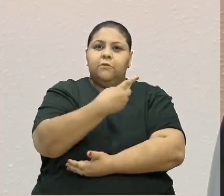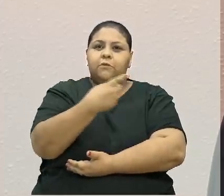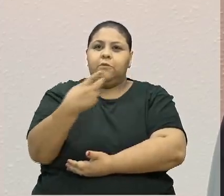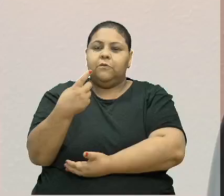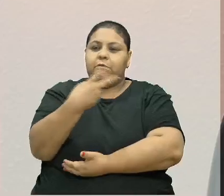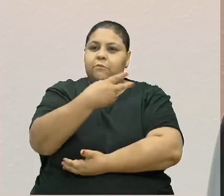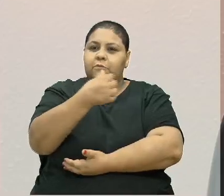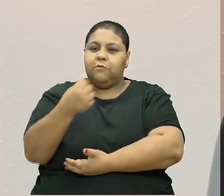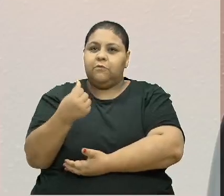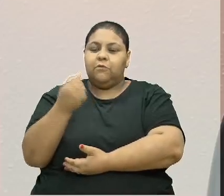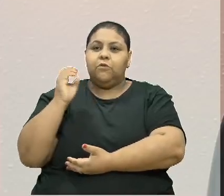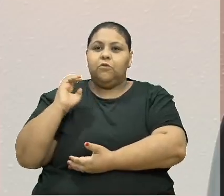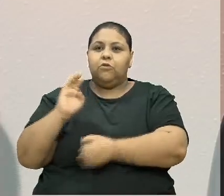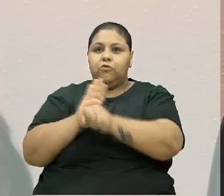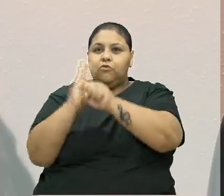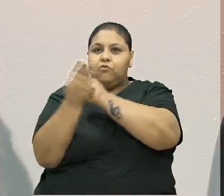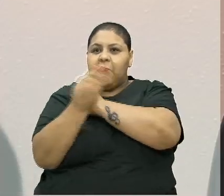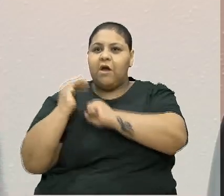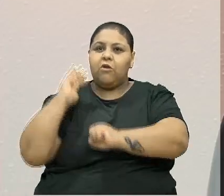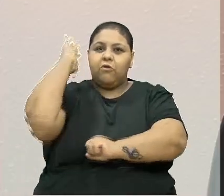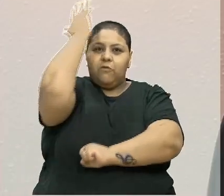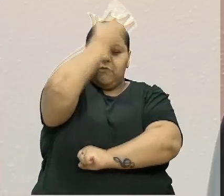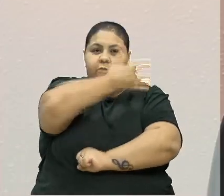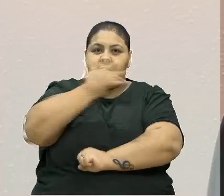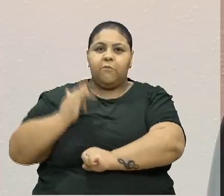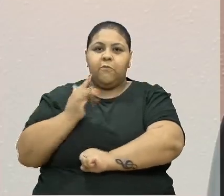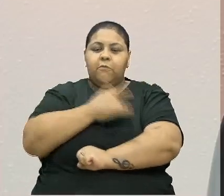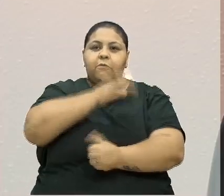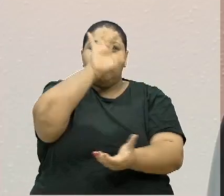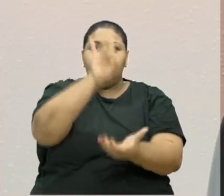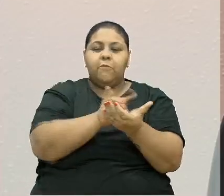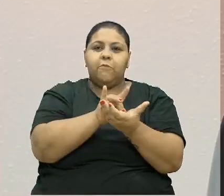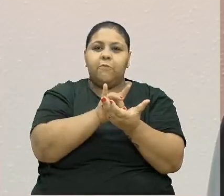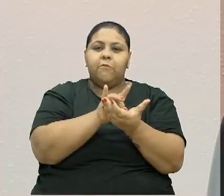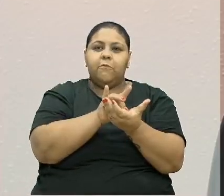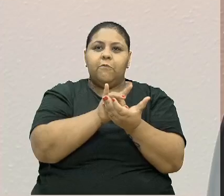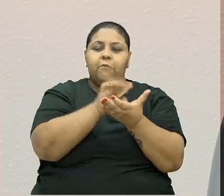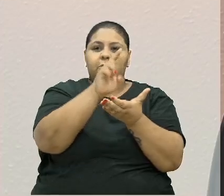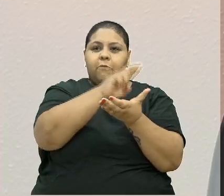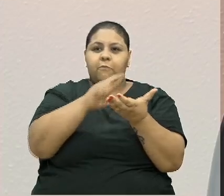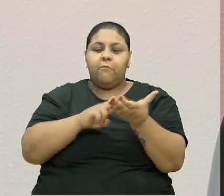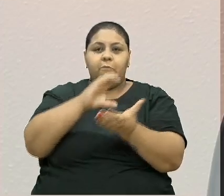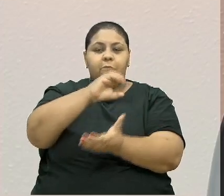361226 no bairro Nossa Senhora da Saúde, regularizada pela Instrução Normativa